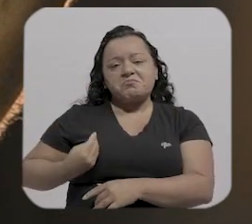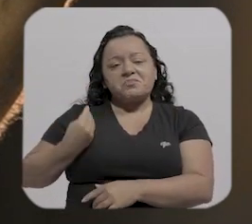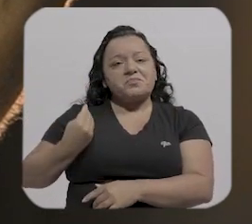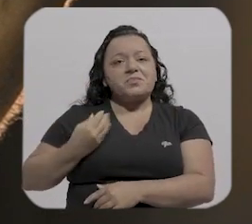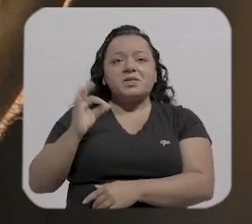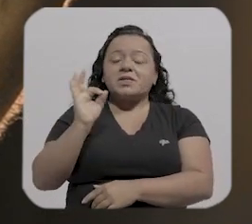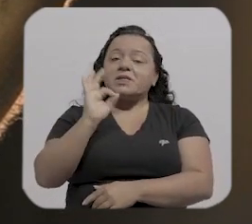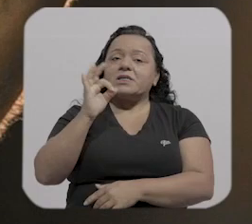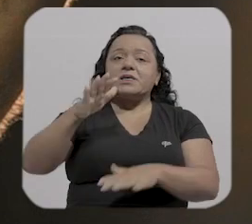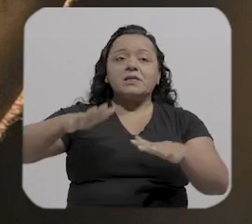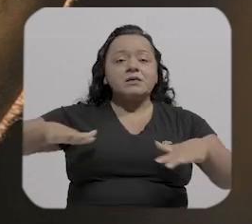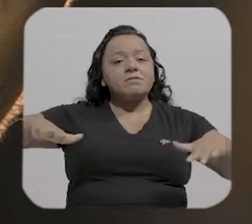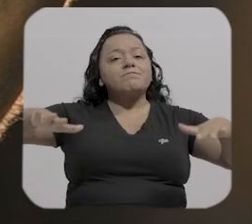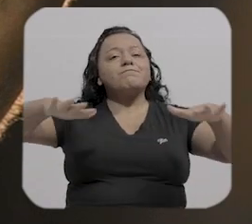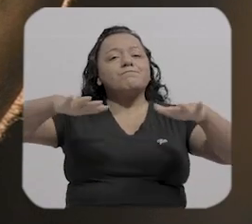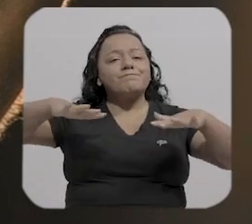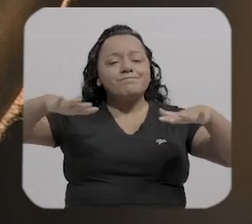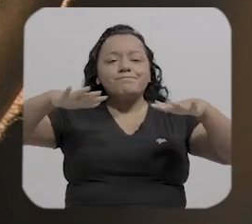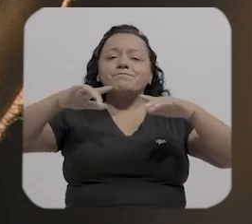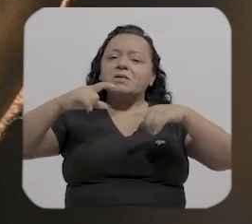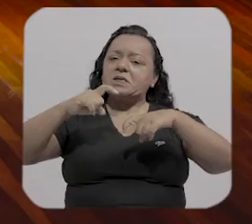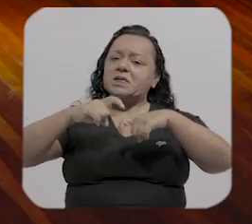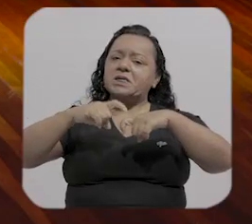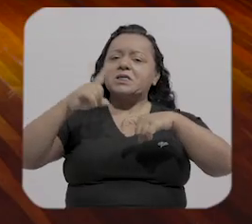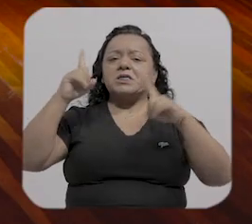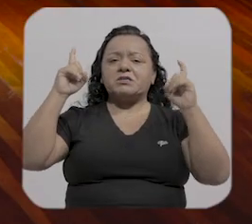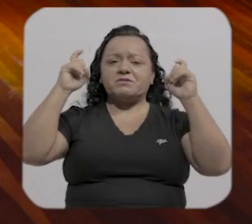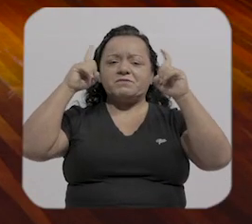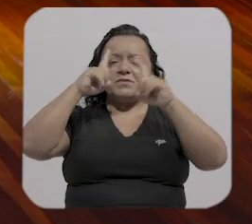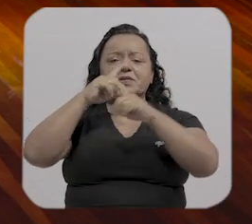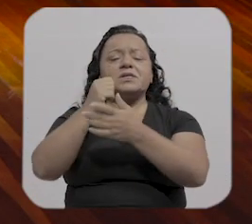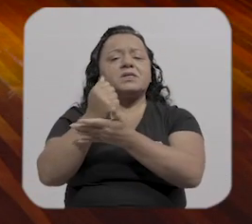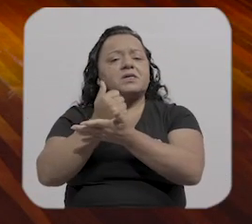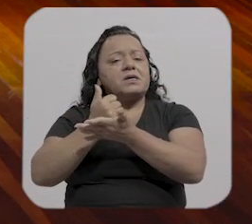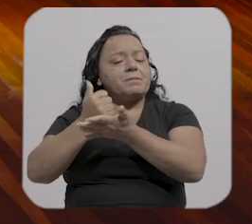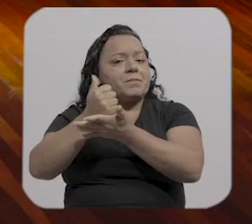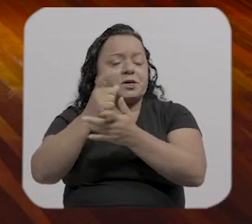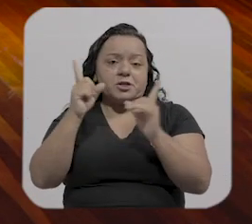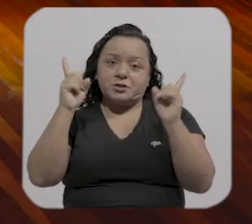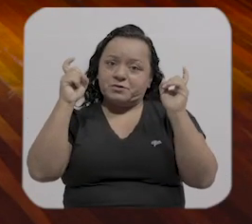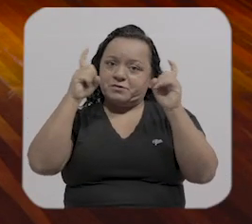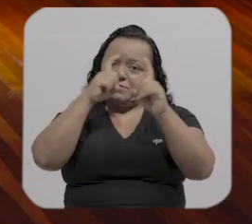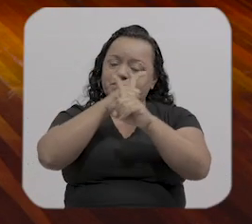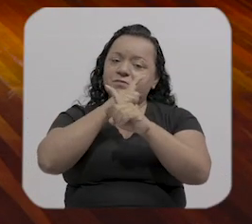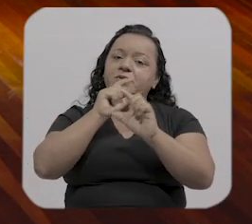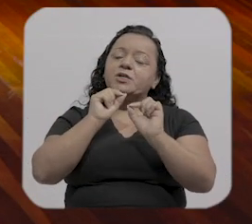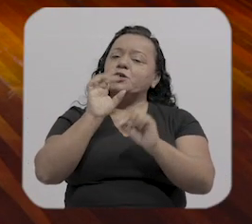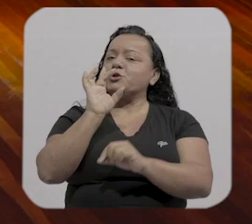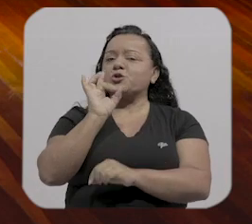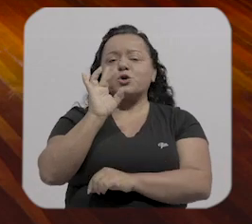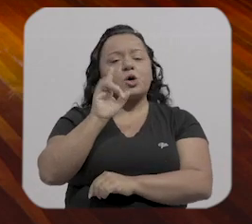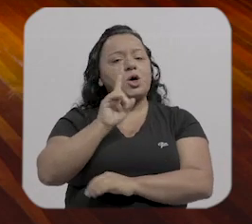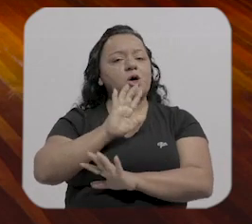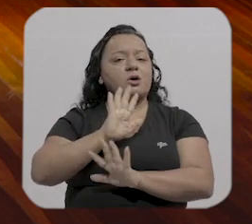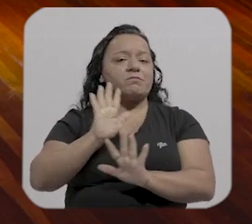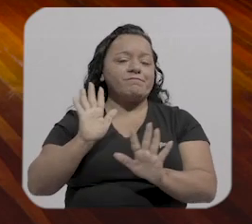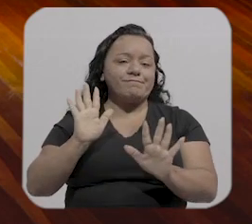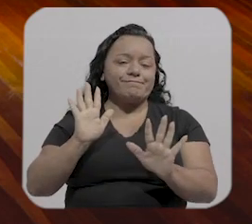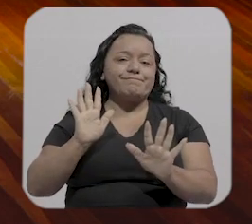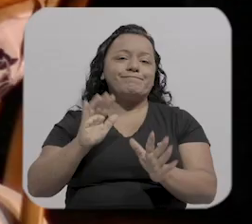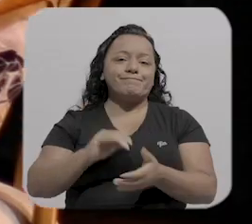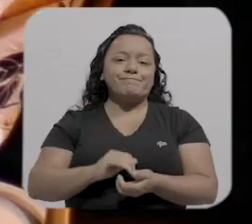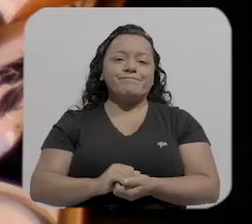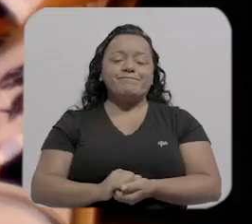Não existe mais nada naquela região. Médico é difícil, remédio é difícil, né? Só tem